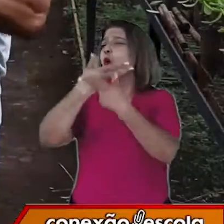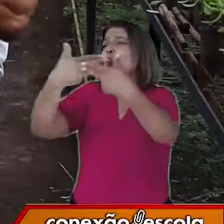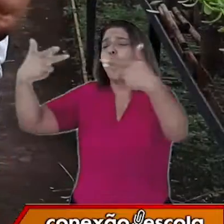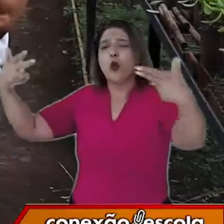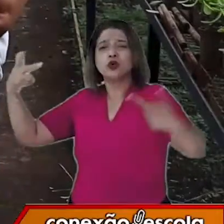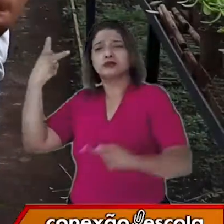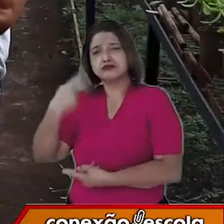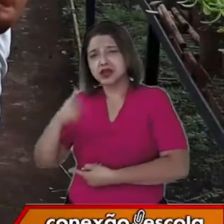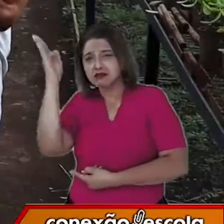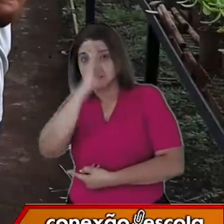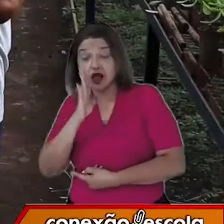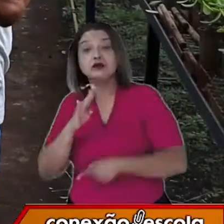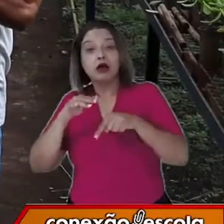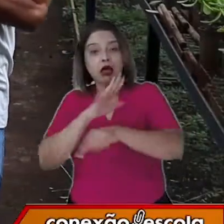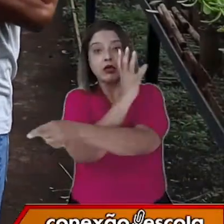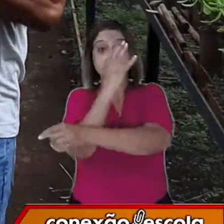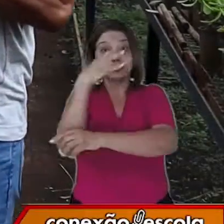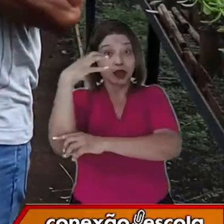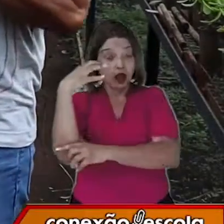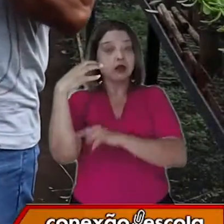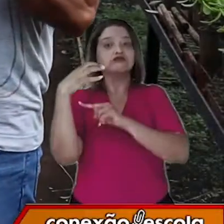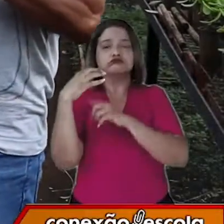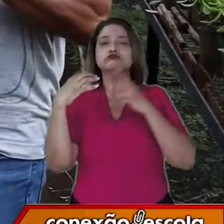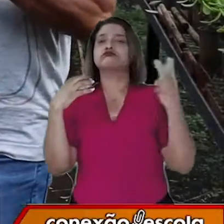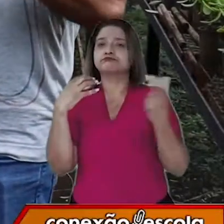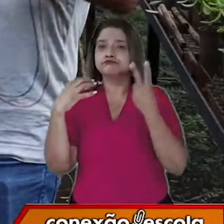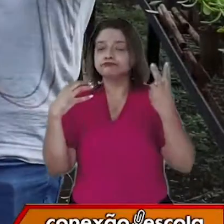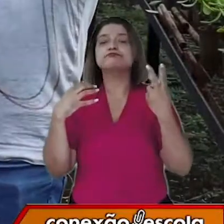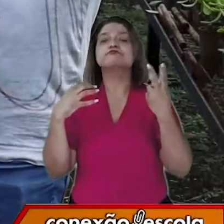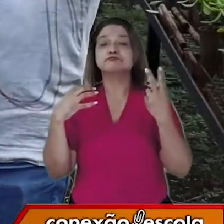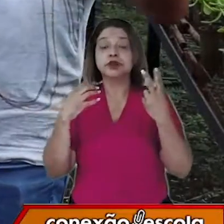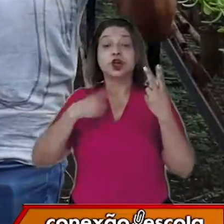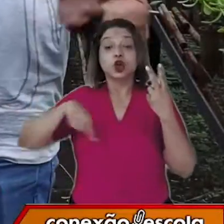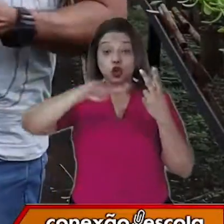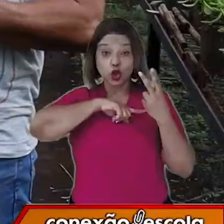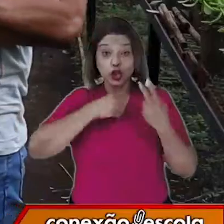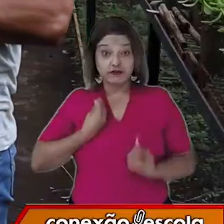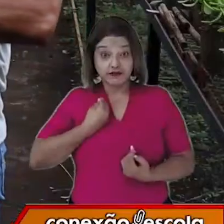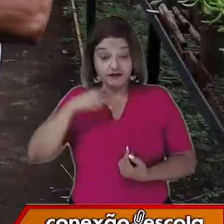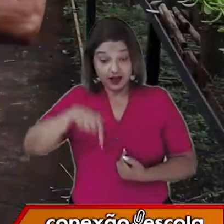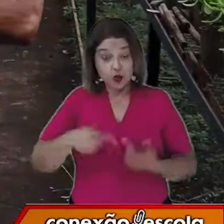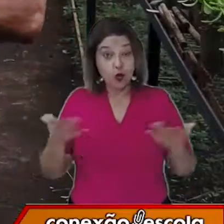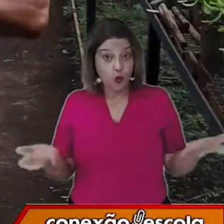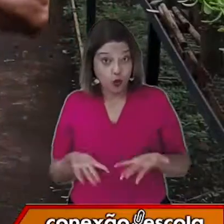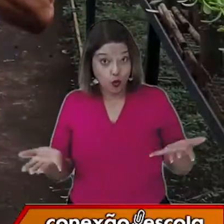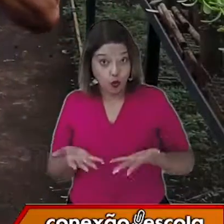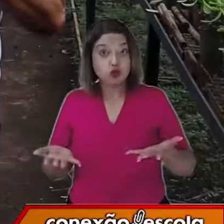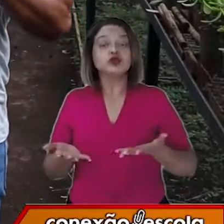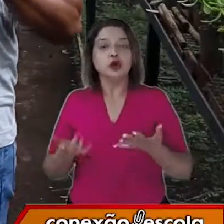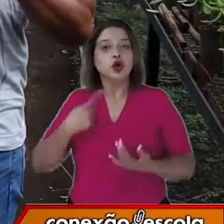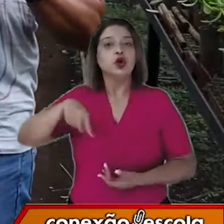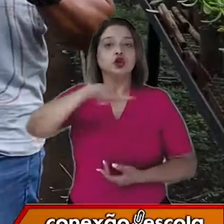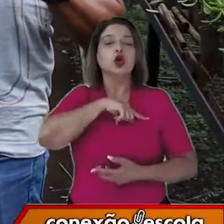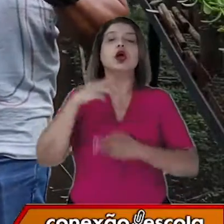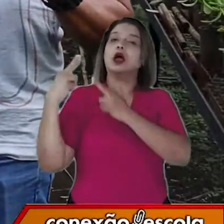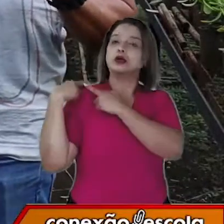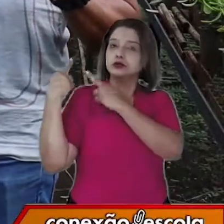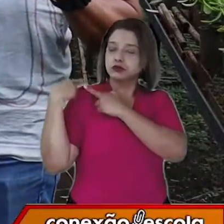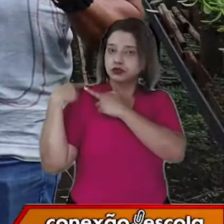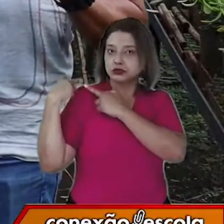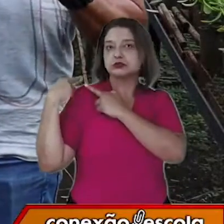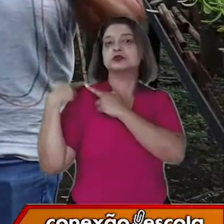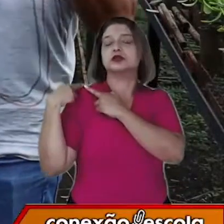essa outra propriedade. E isso faz com que ainda nós que vivemos aqui nessa região tenhamos uma responsabilidade